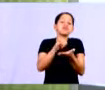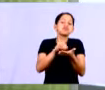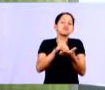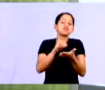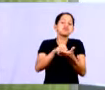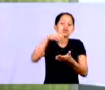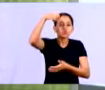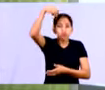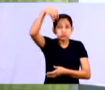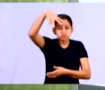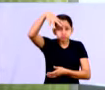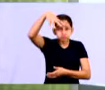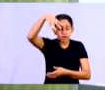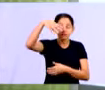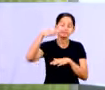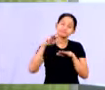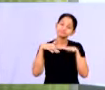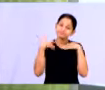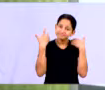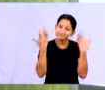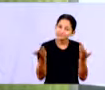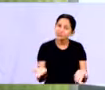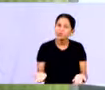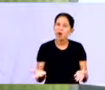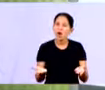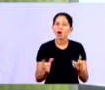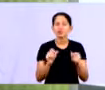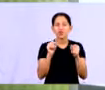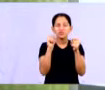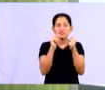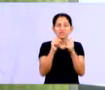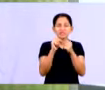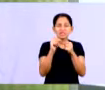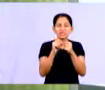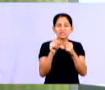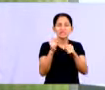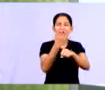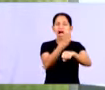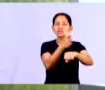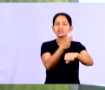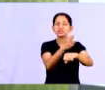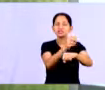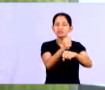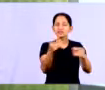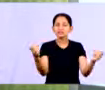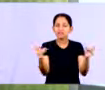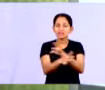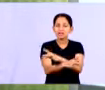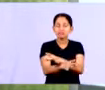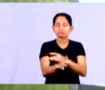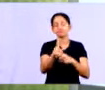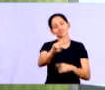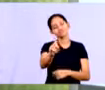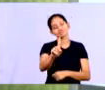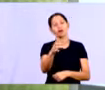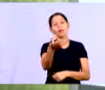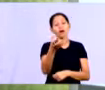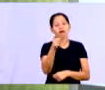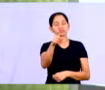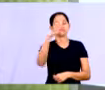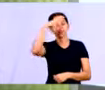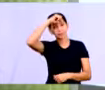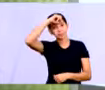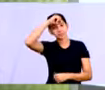preocupe, porque o interesse maior nosso não é só uma produção de atividade para ser entregue. Significa também um aprendizado em função dessa atividade,